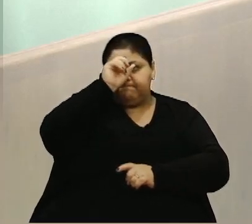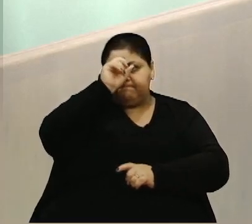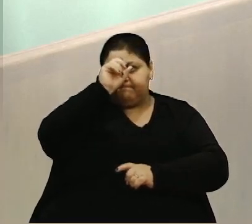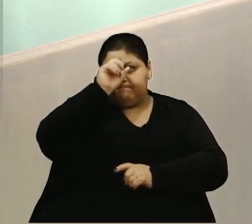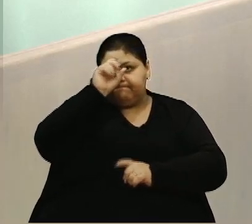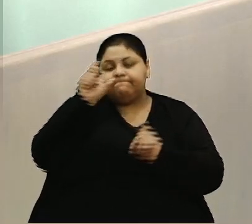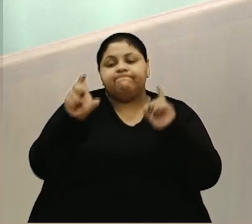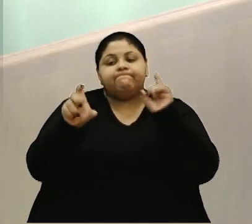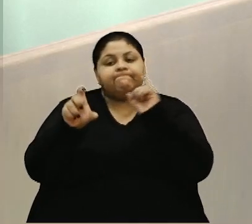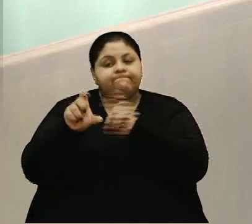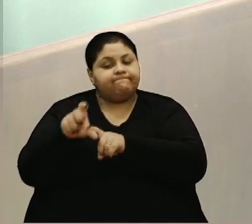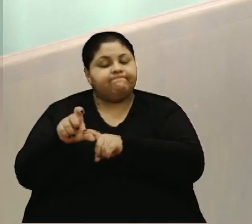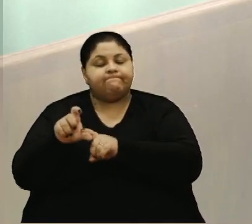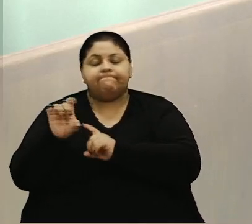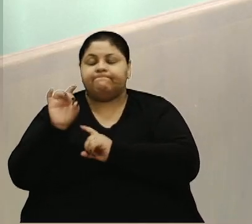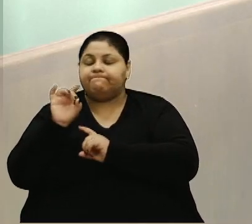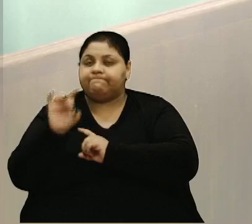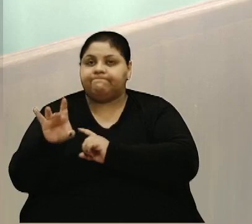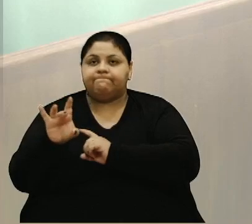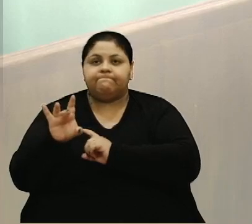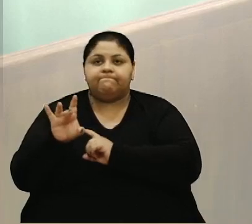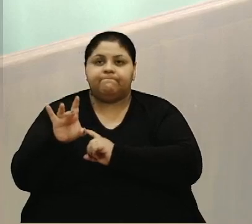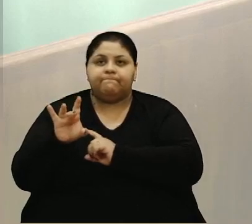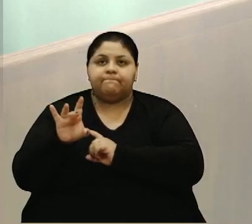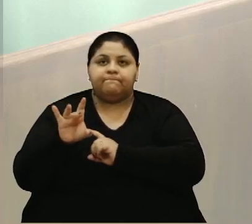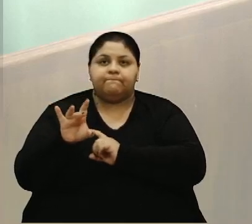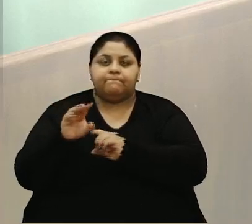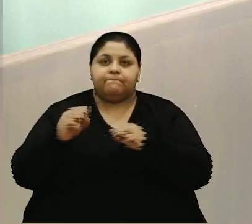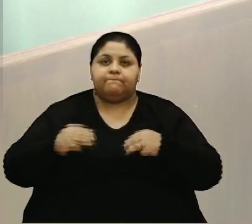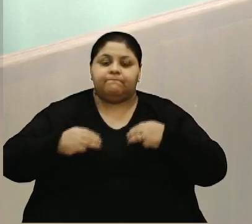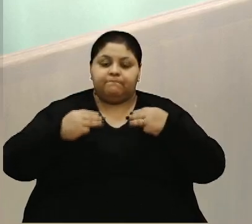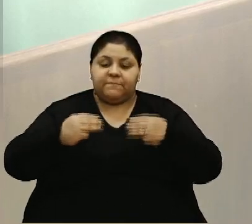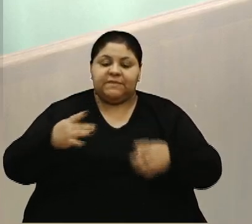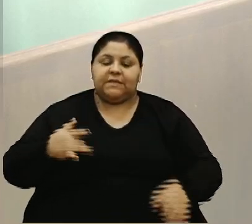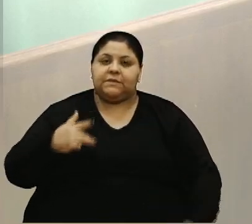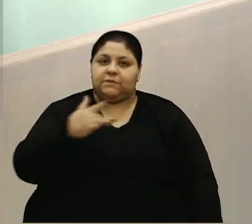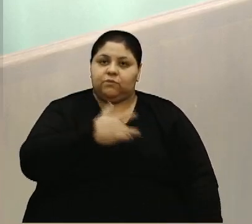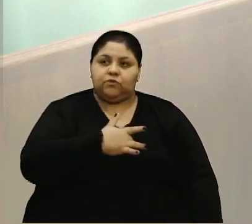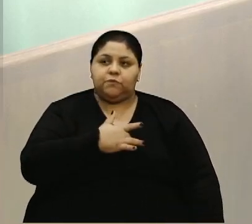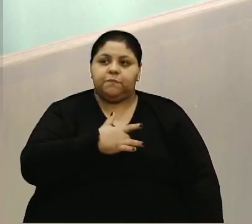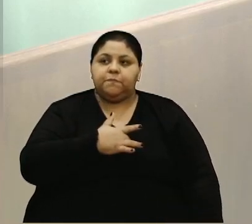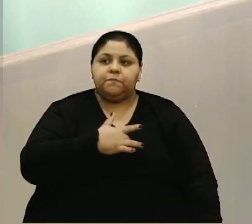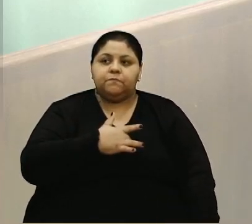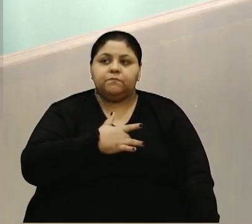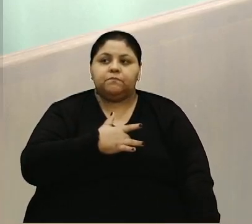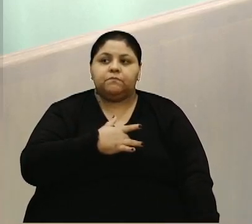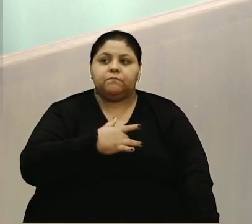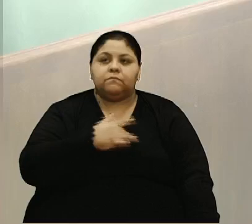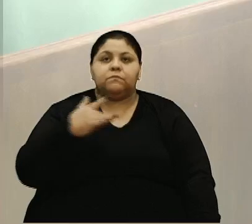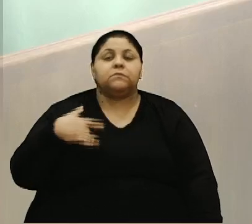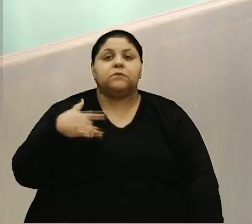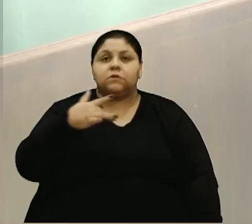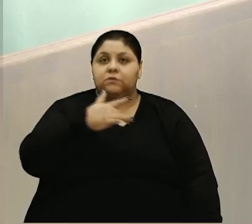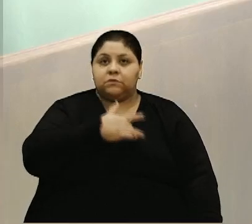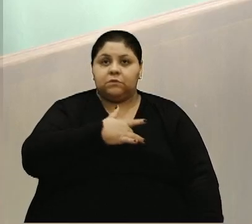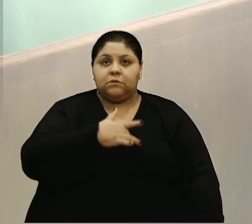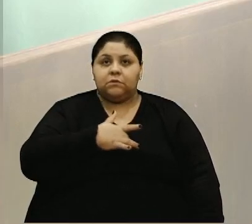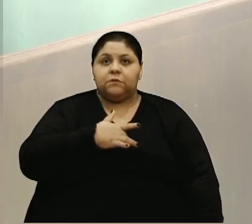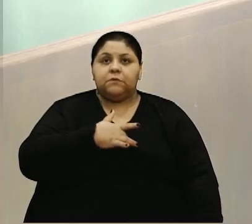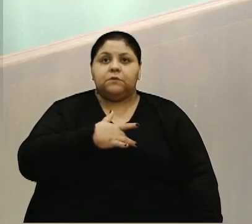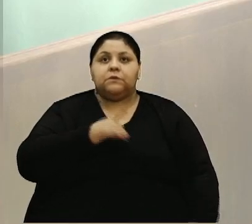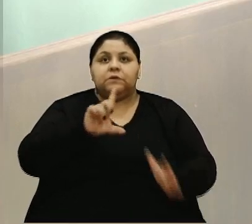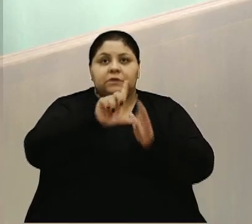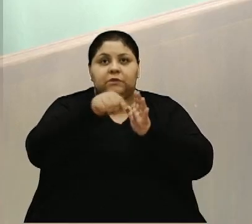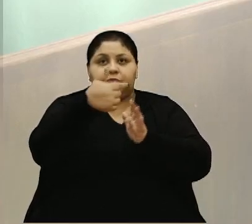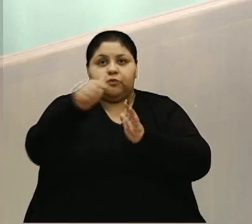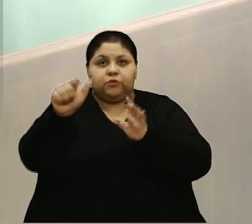dependemos exclusivamente do Ministério da Saúde. É sobre a saúde, porque depois eu vou passar para outro tema. Então,